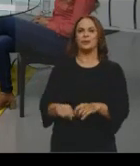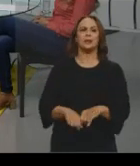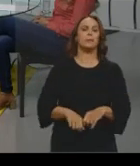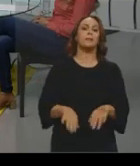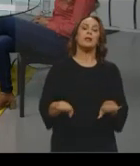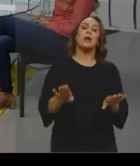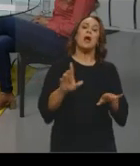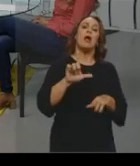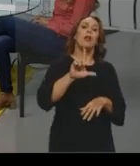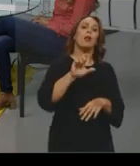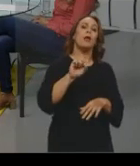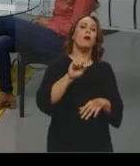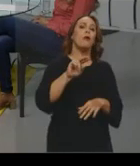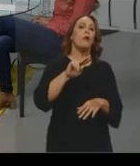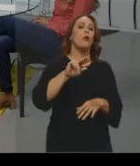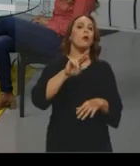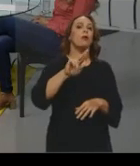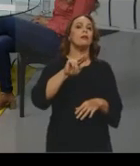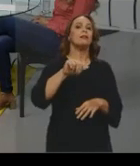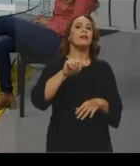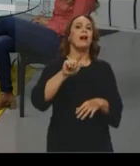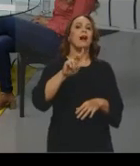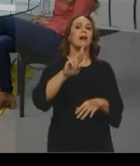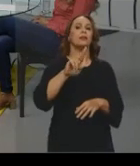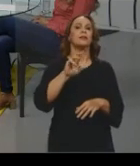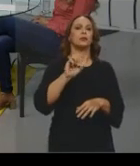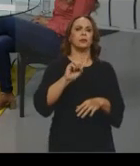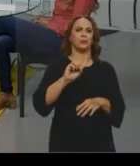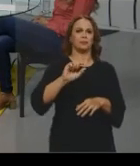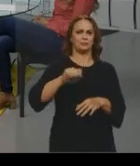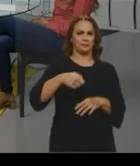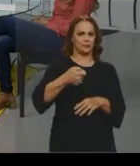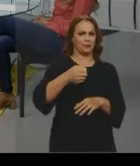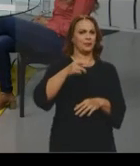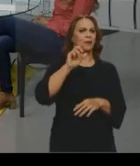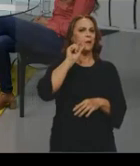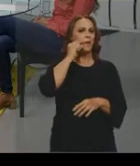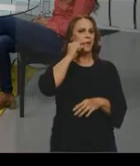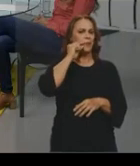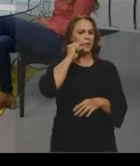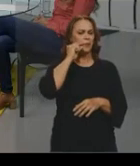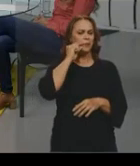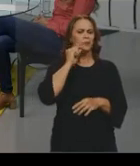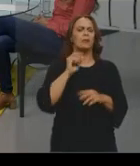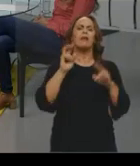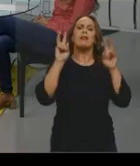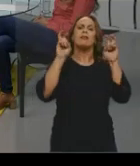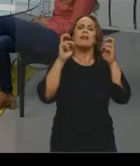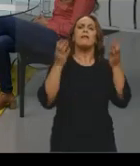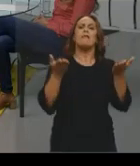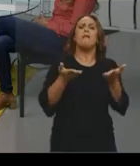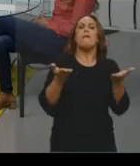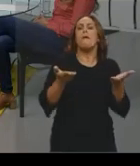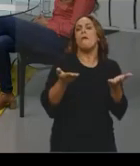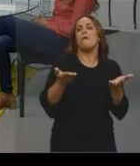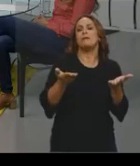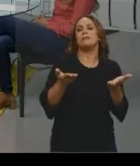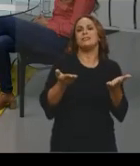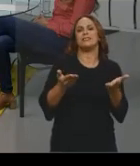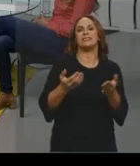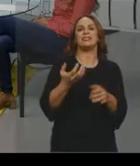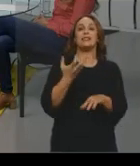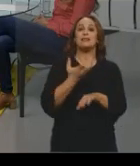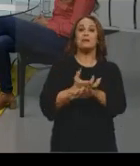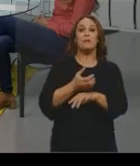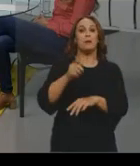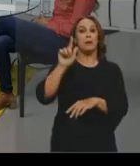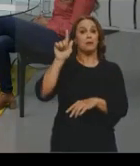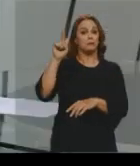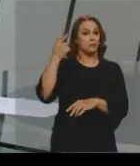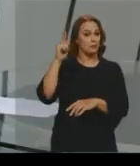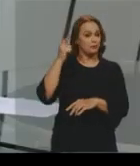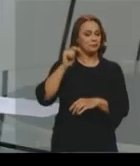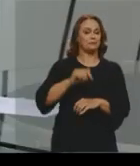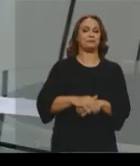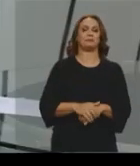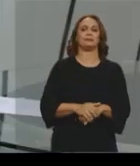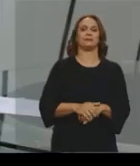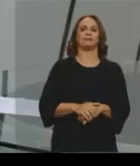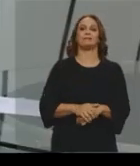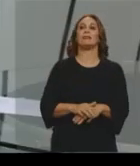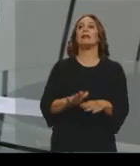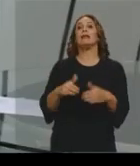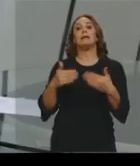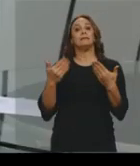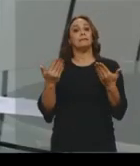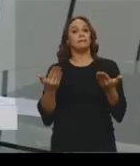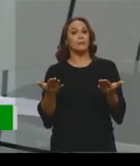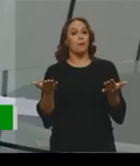bem. Quais foram os temas das aulas, da aula de hoje de Geografia? Bom, na aula de hoje nós analisamos a